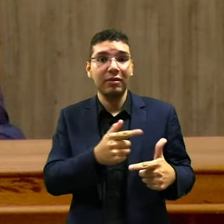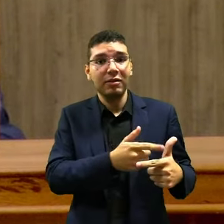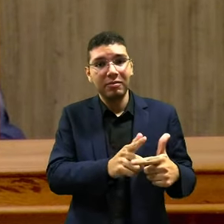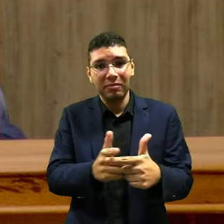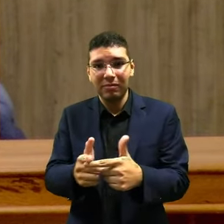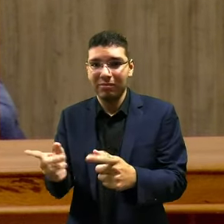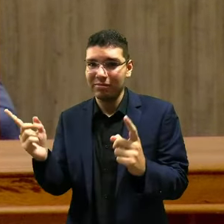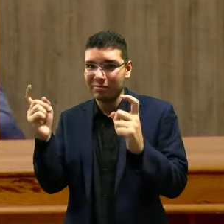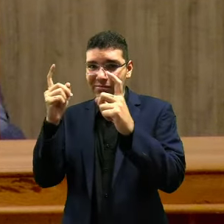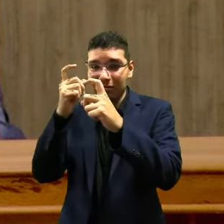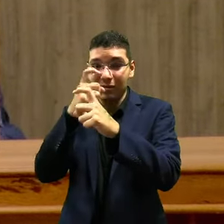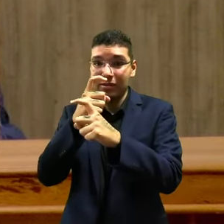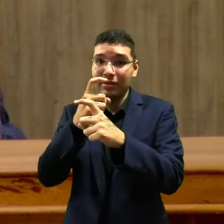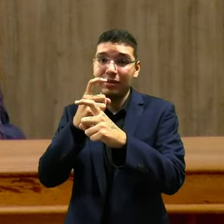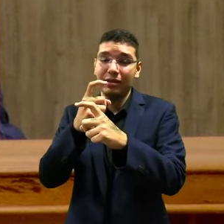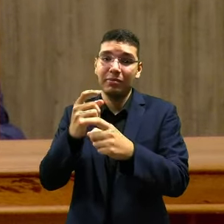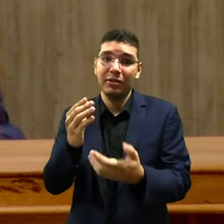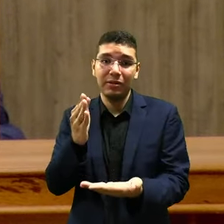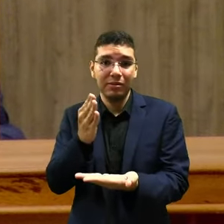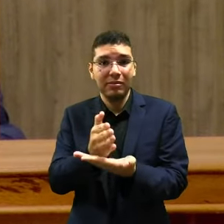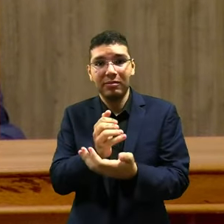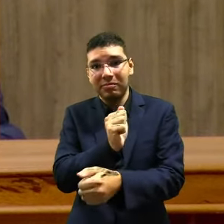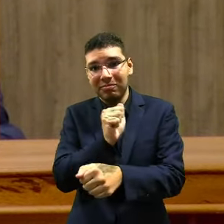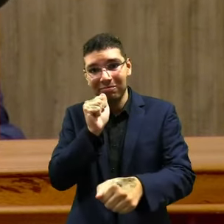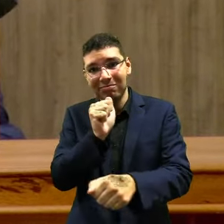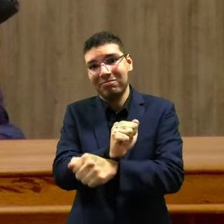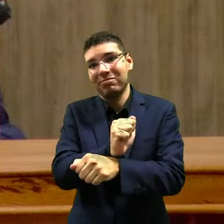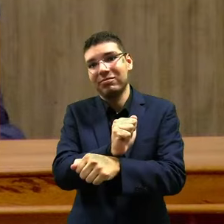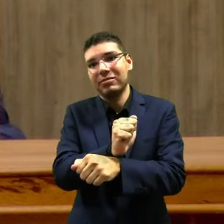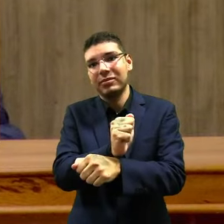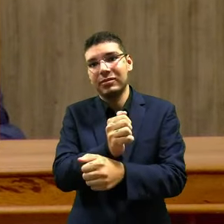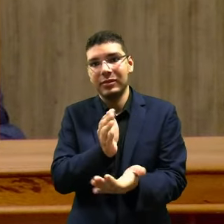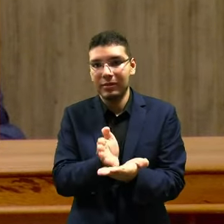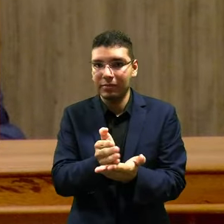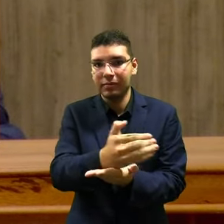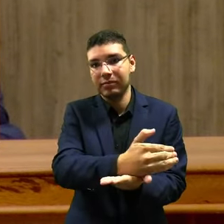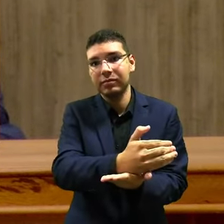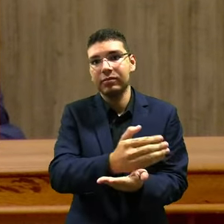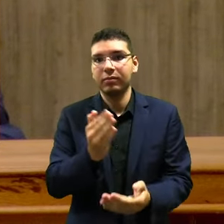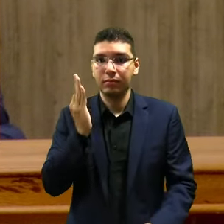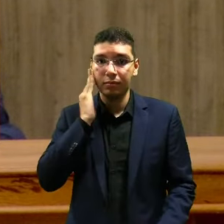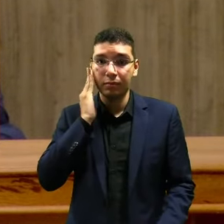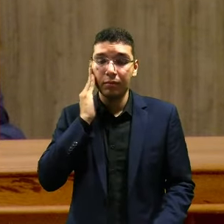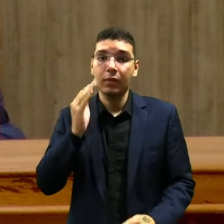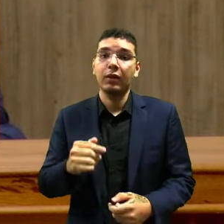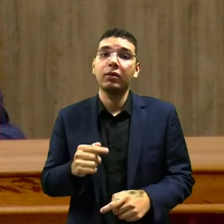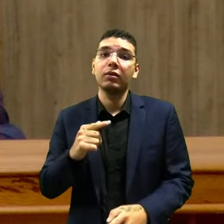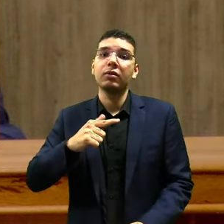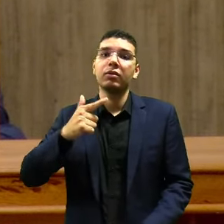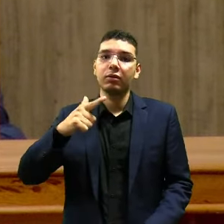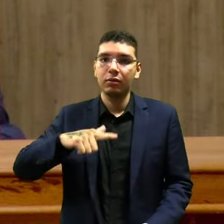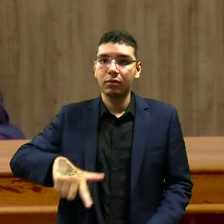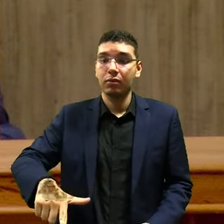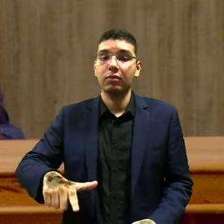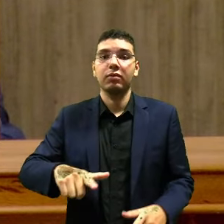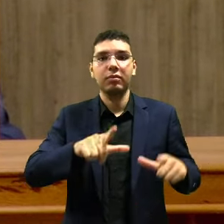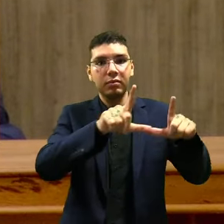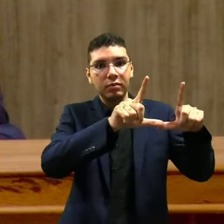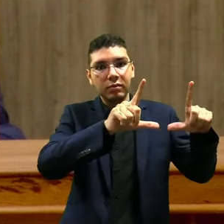né E nós vamos colocar mais uma vez a passagem bíblica coloque lá na tela o ouvinte